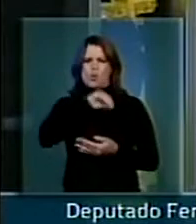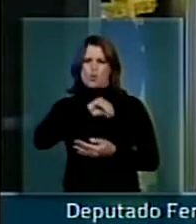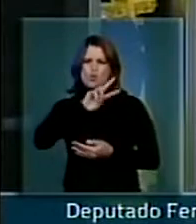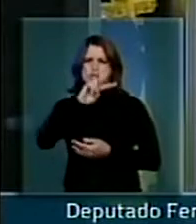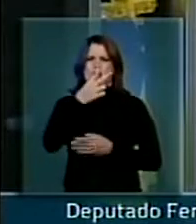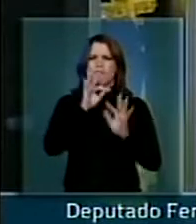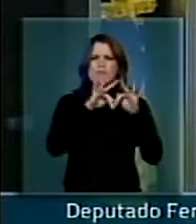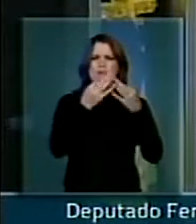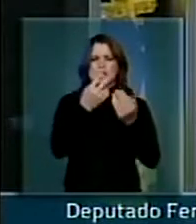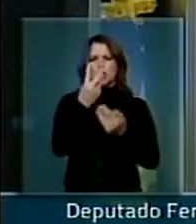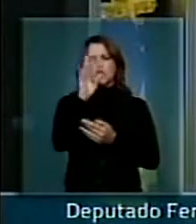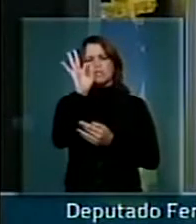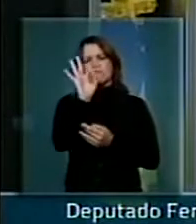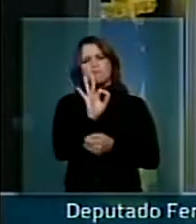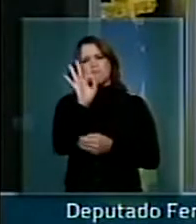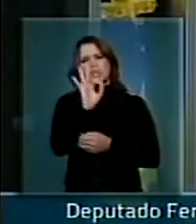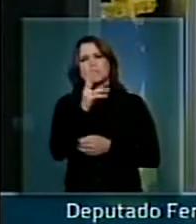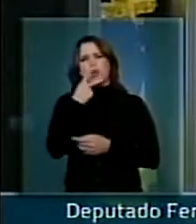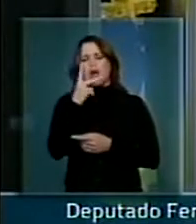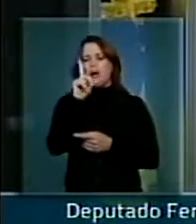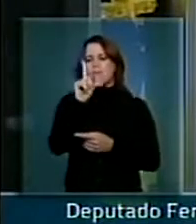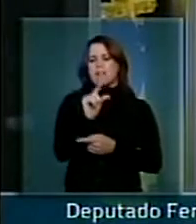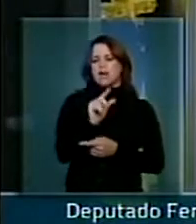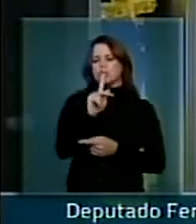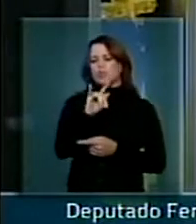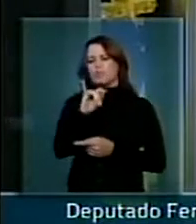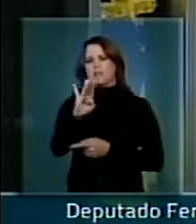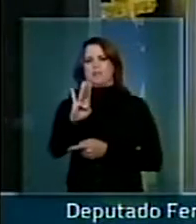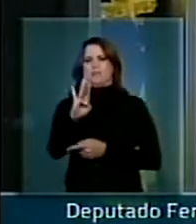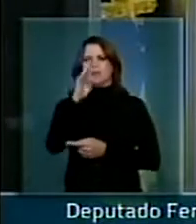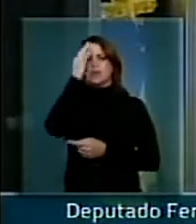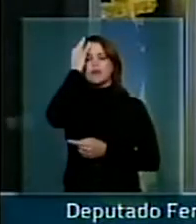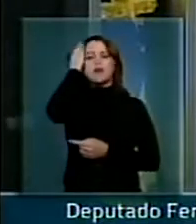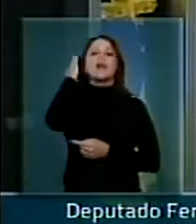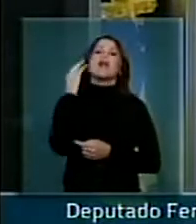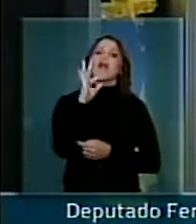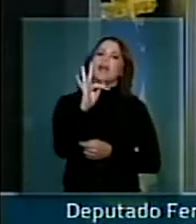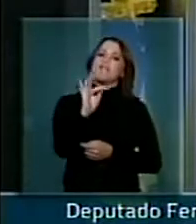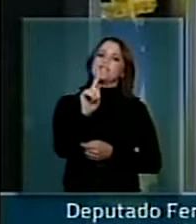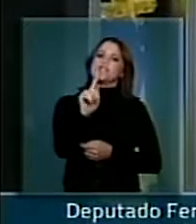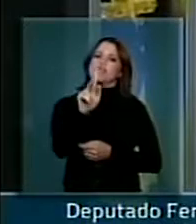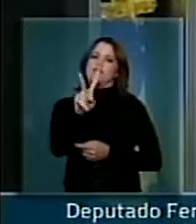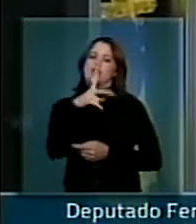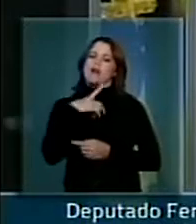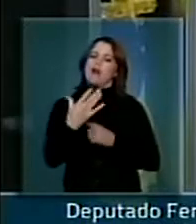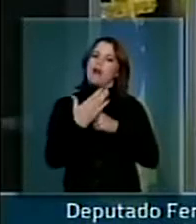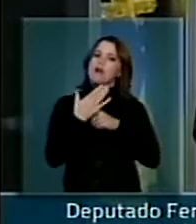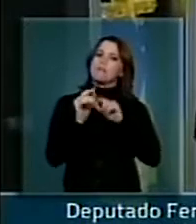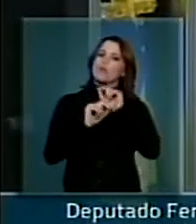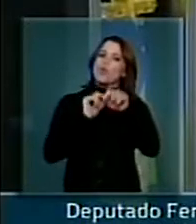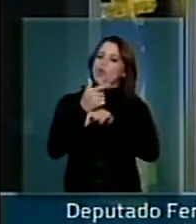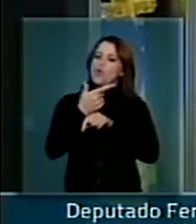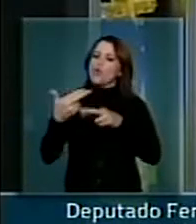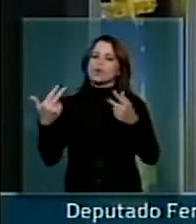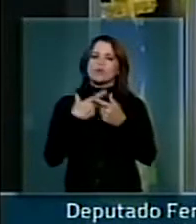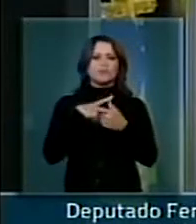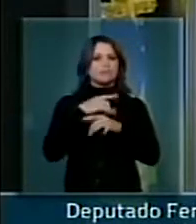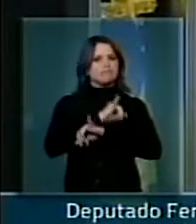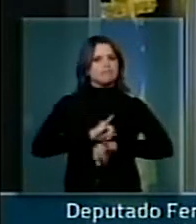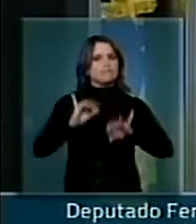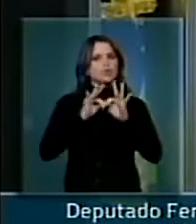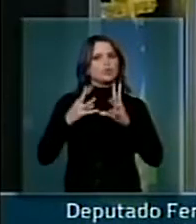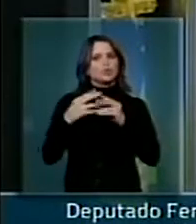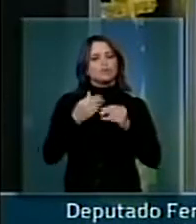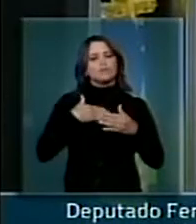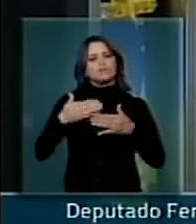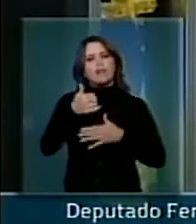2 pontos percentuais abaixo do PIB. A FGV ainda nos apresenta outra importante constatação: dos